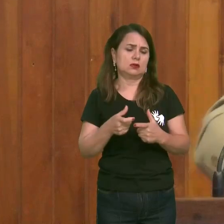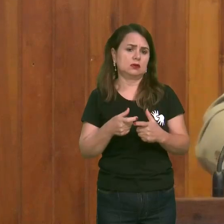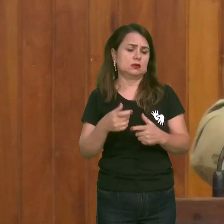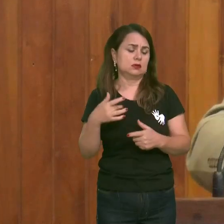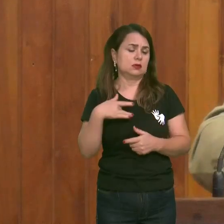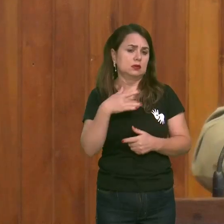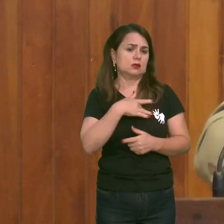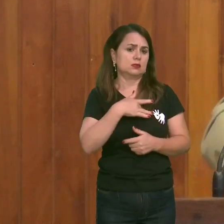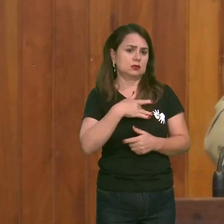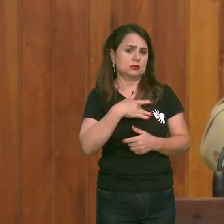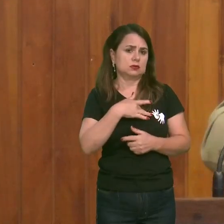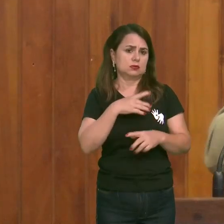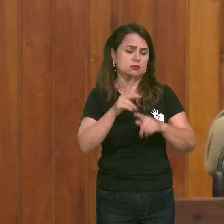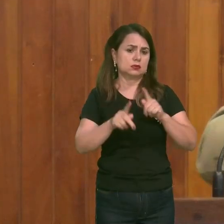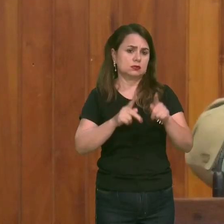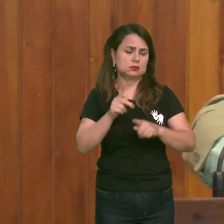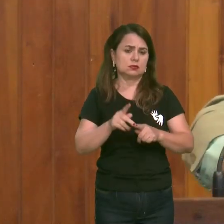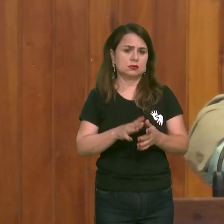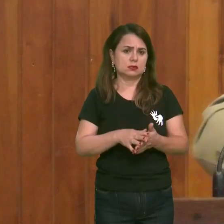então